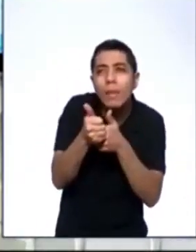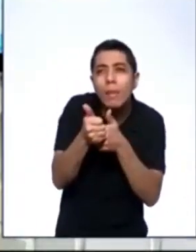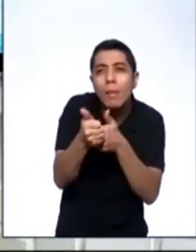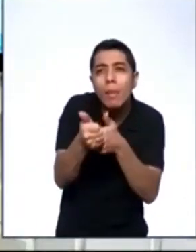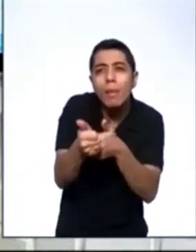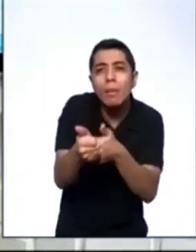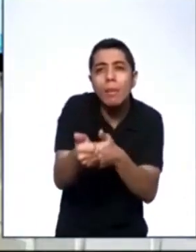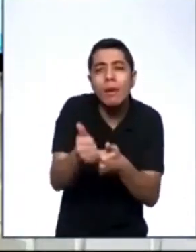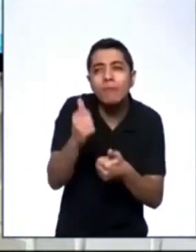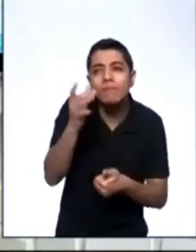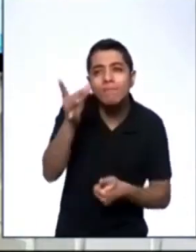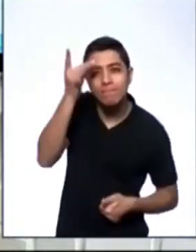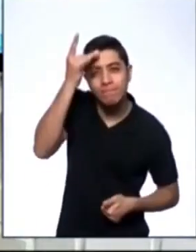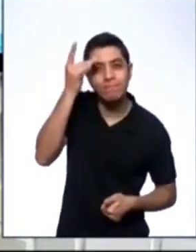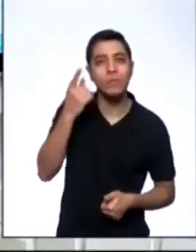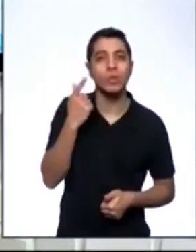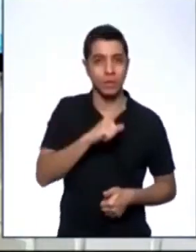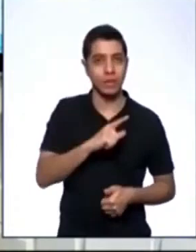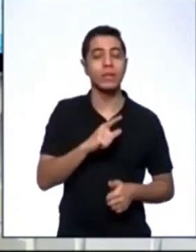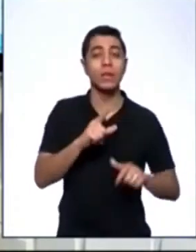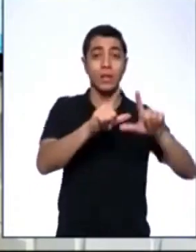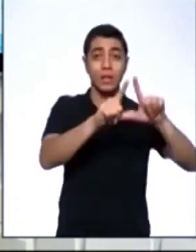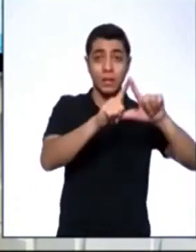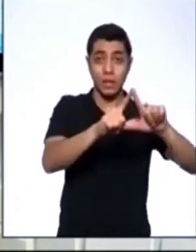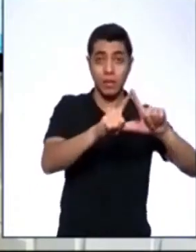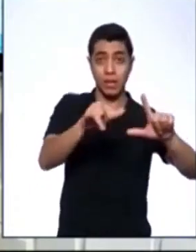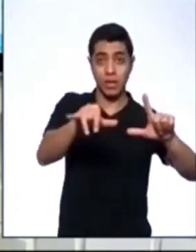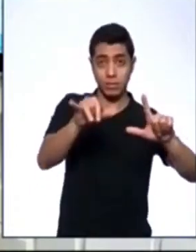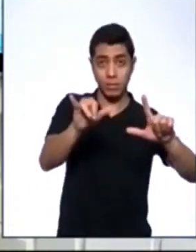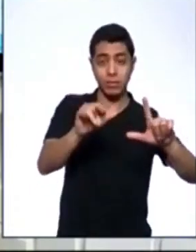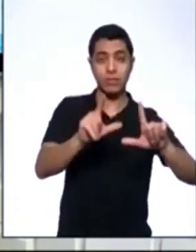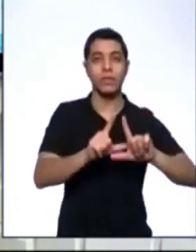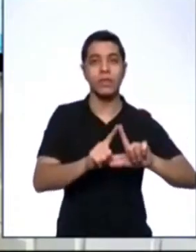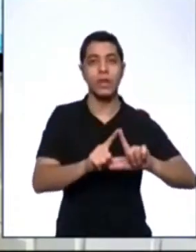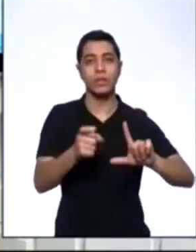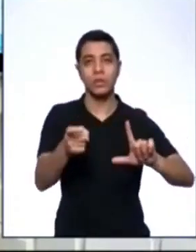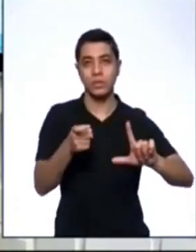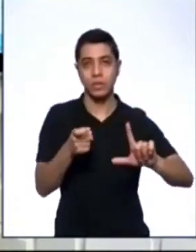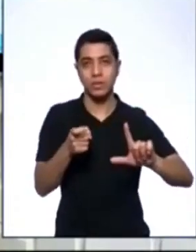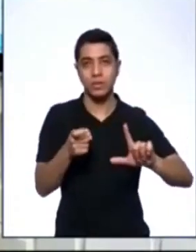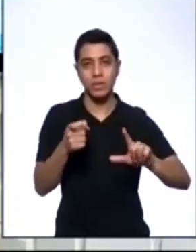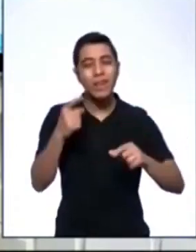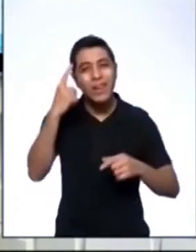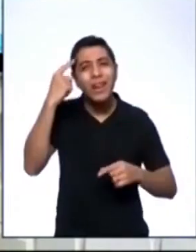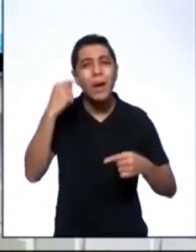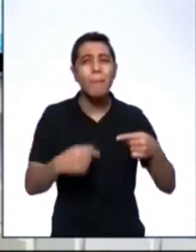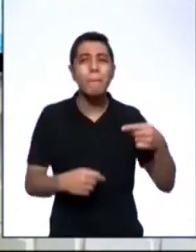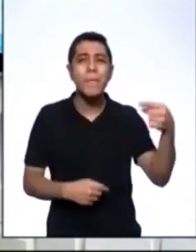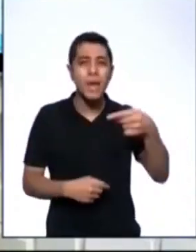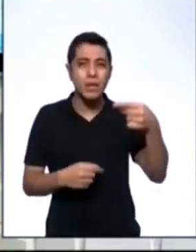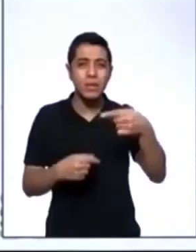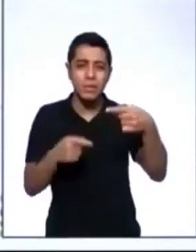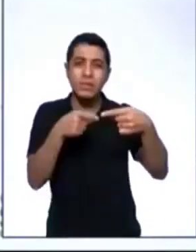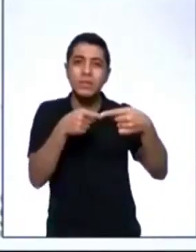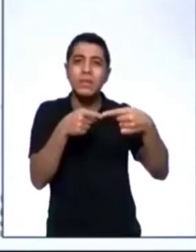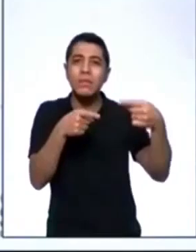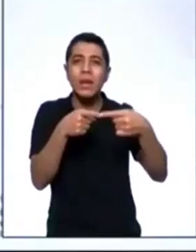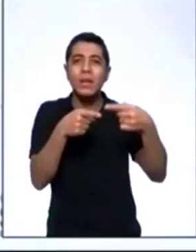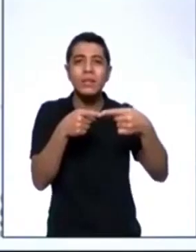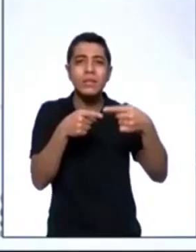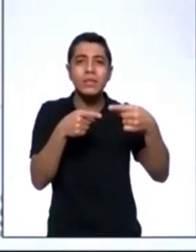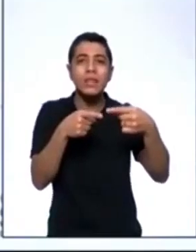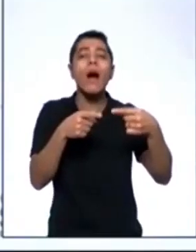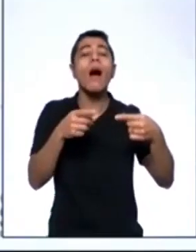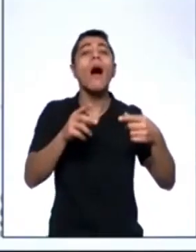delta e-tron delta x aquele menos eu vou multiplicar